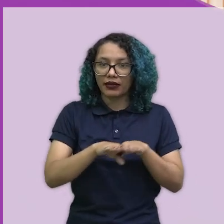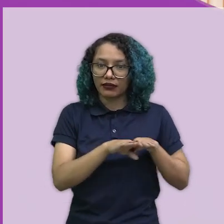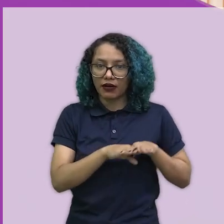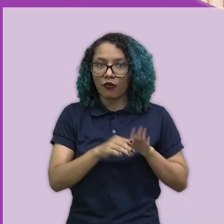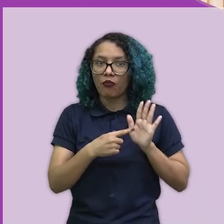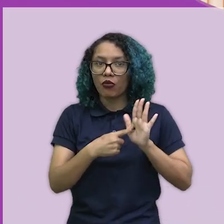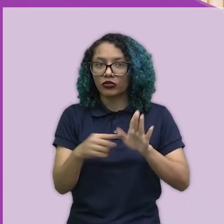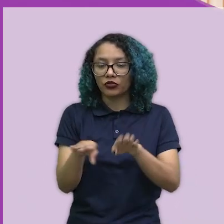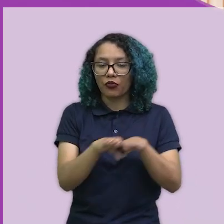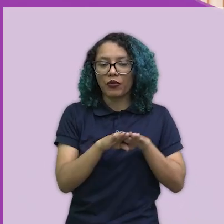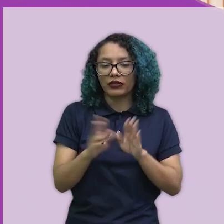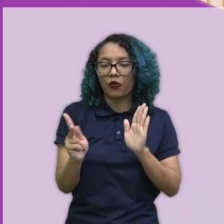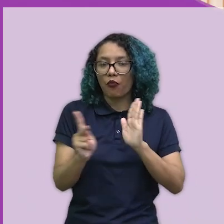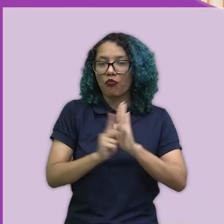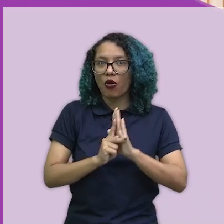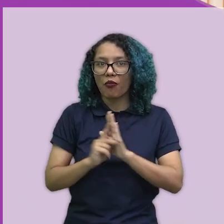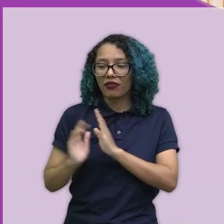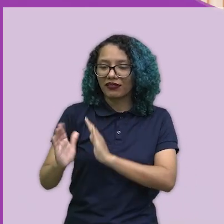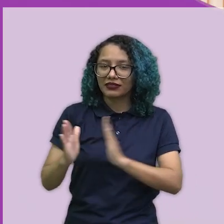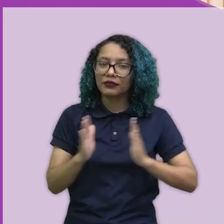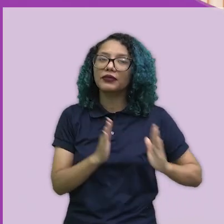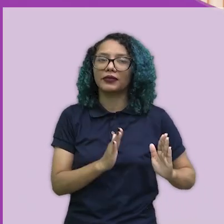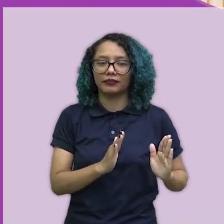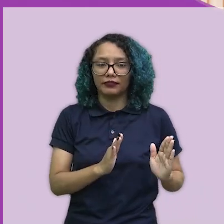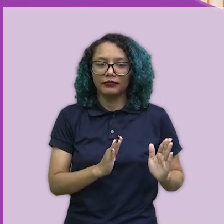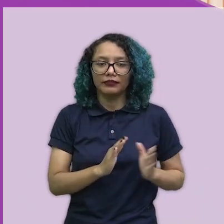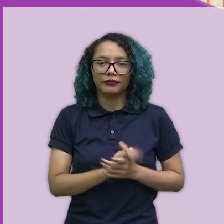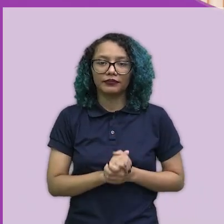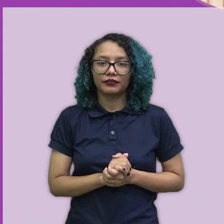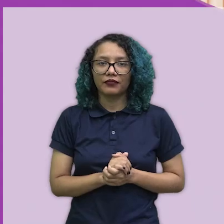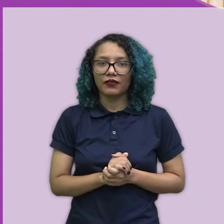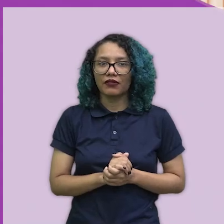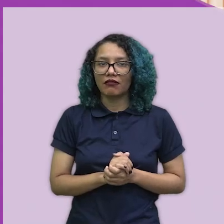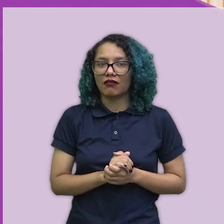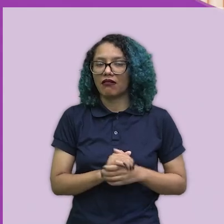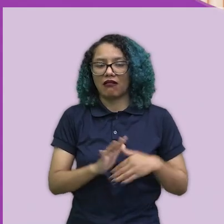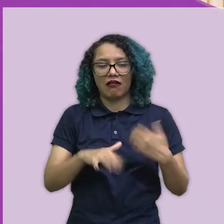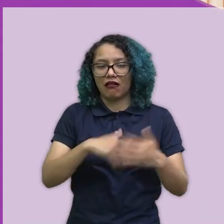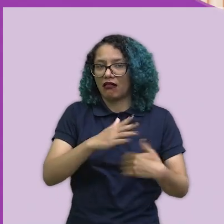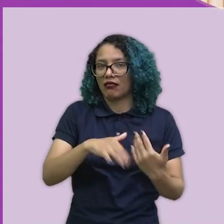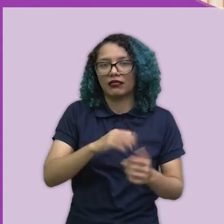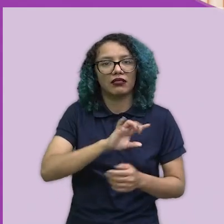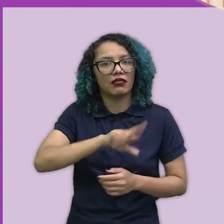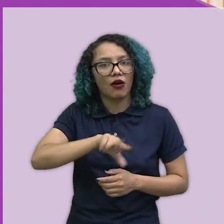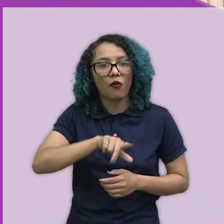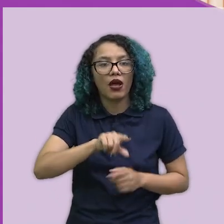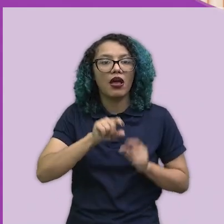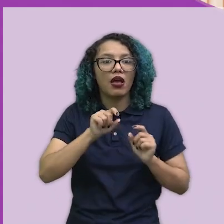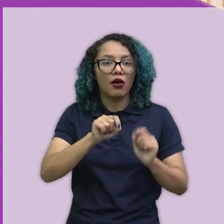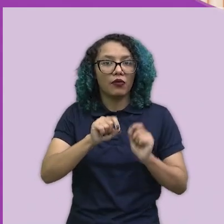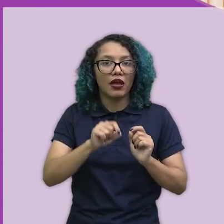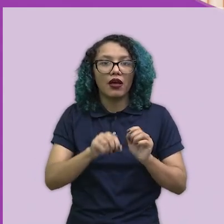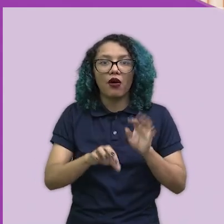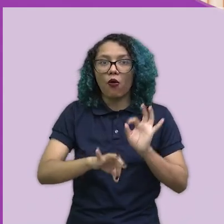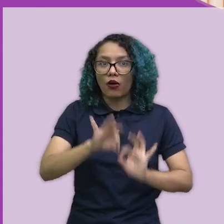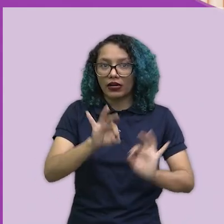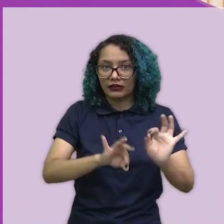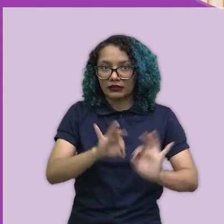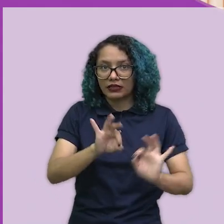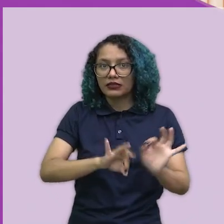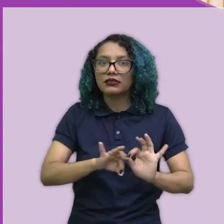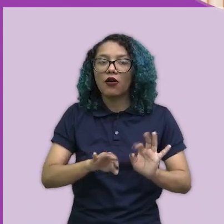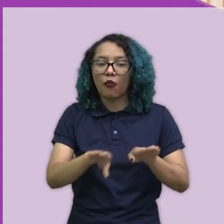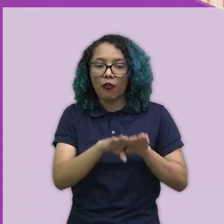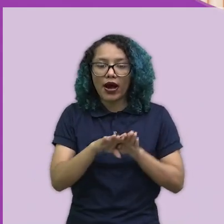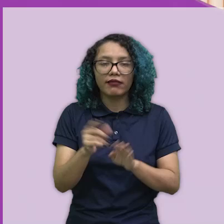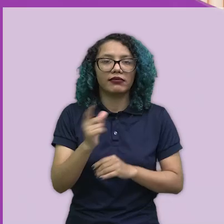uma lei que rege essa sequência. Ela não é aleatória, ela não acontece por acaso. Tem alguma coisa acontecendo ali que faz com